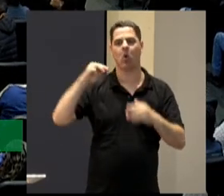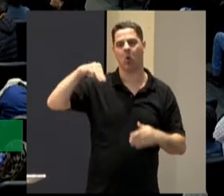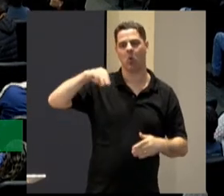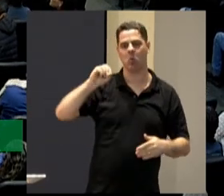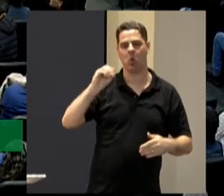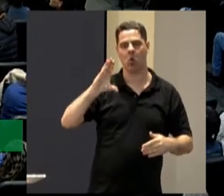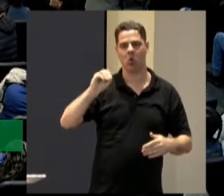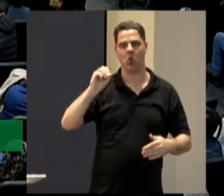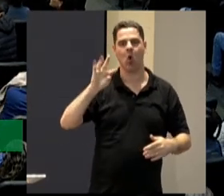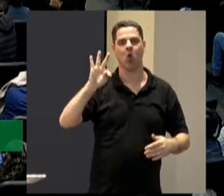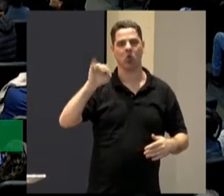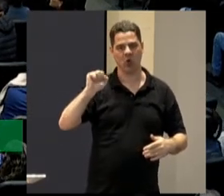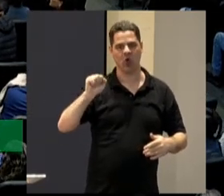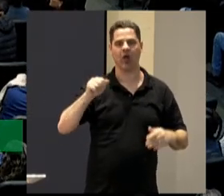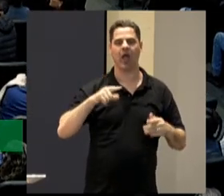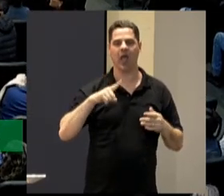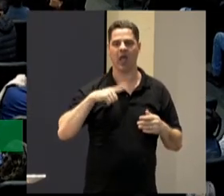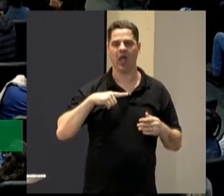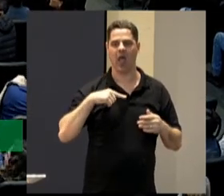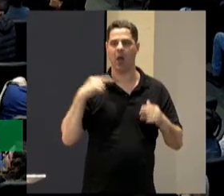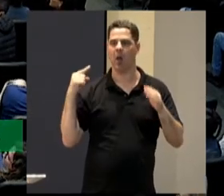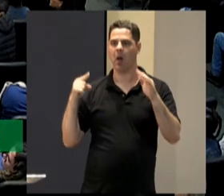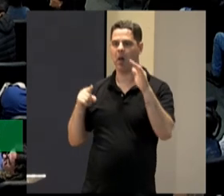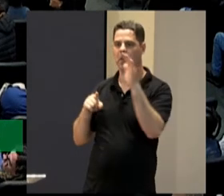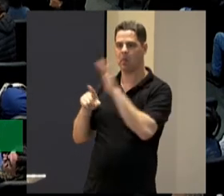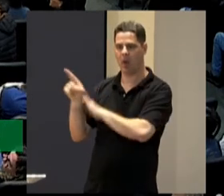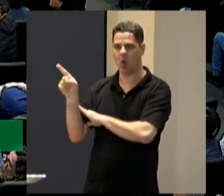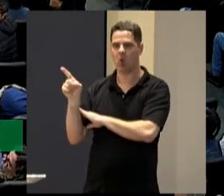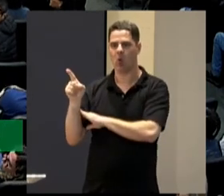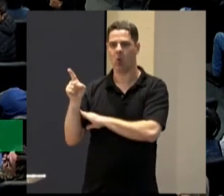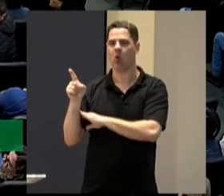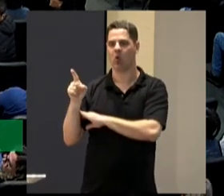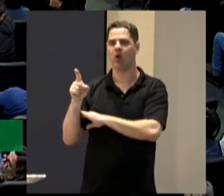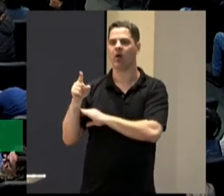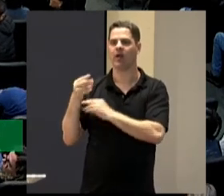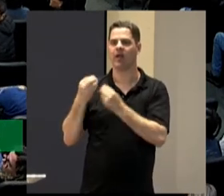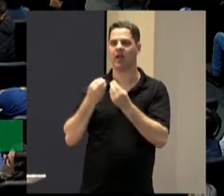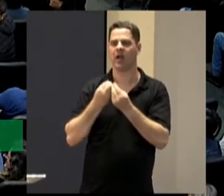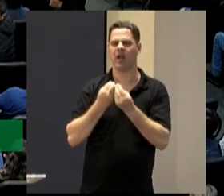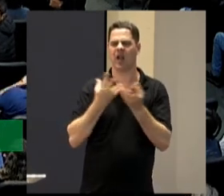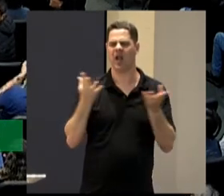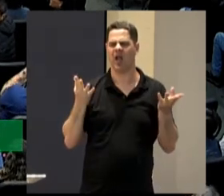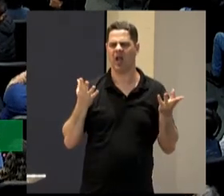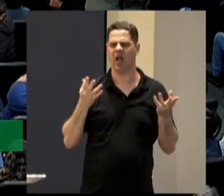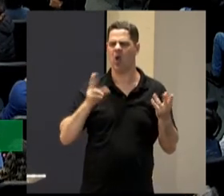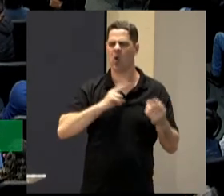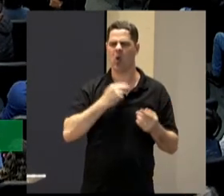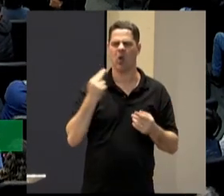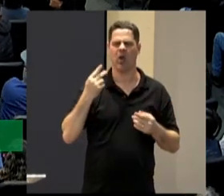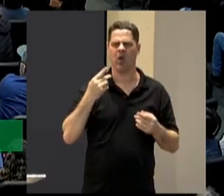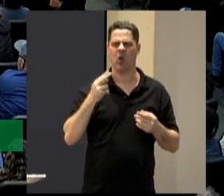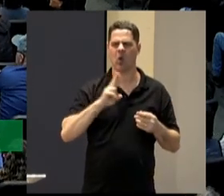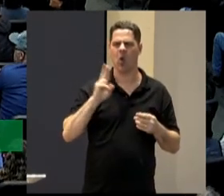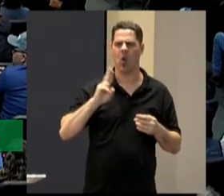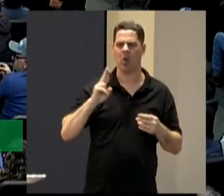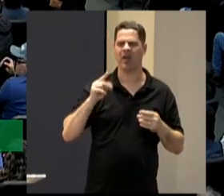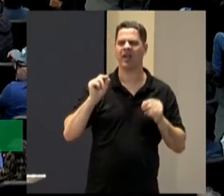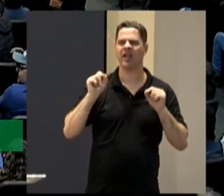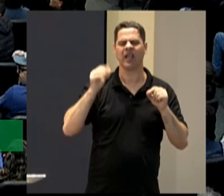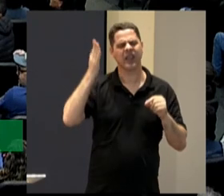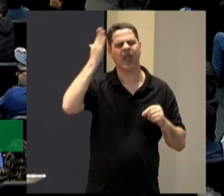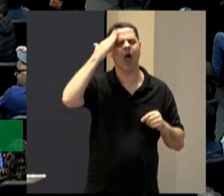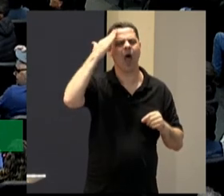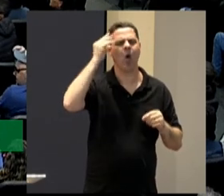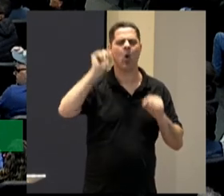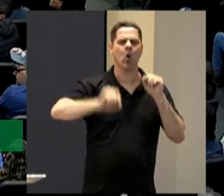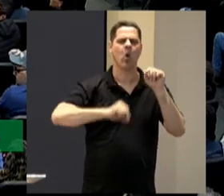estudante de letras, e eu queria fazer uma pergunta à professora da partilha, que me falha a memória o nome, mas eu queria saber